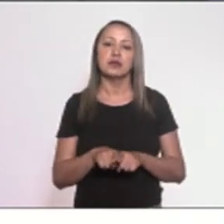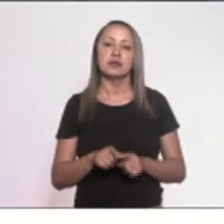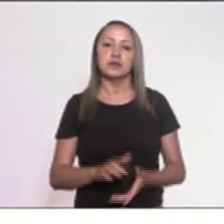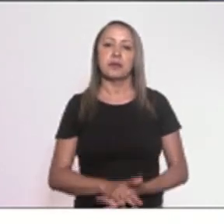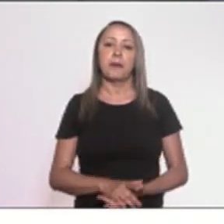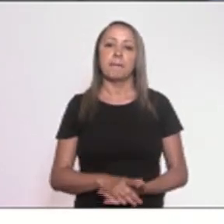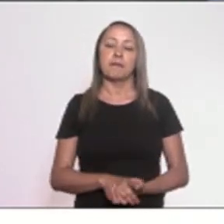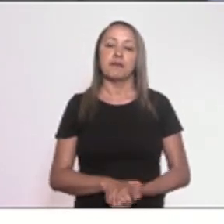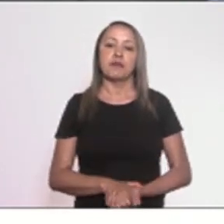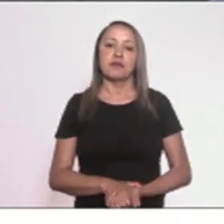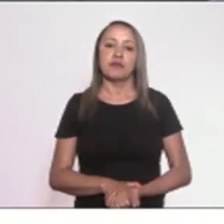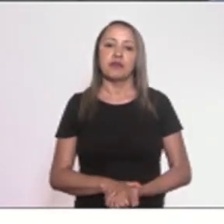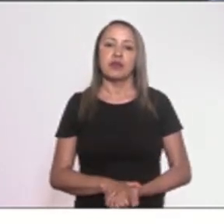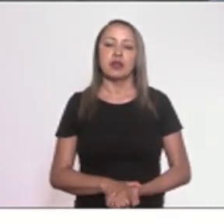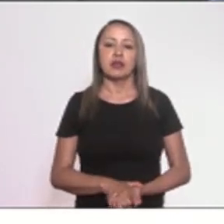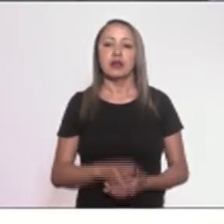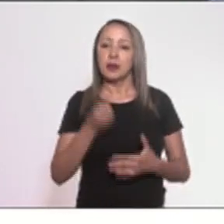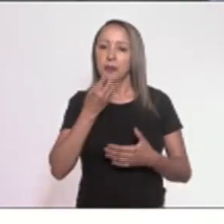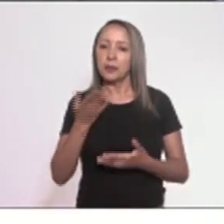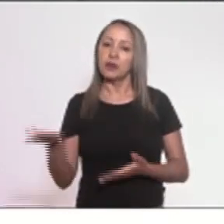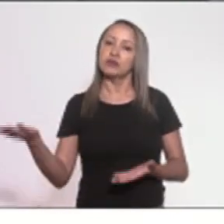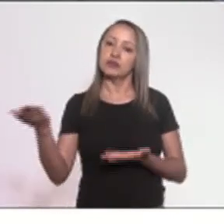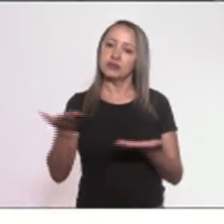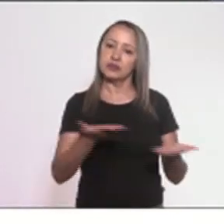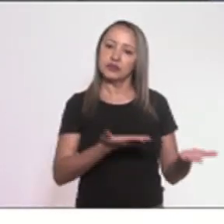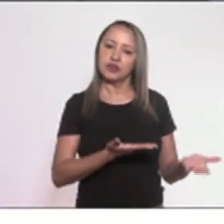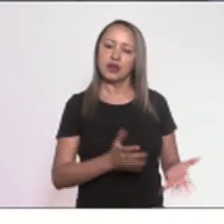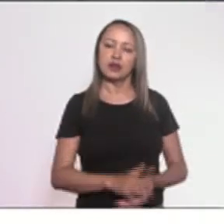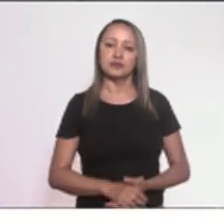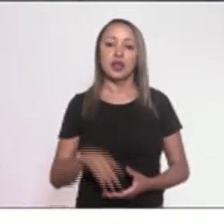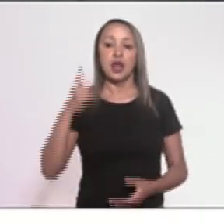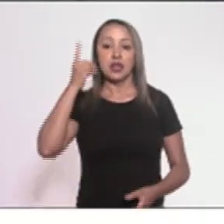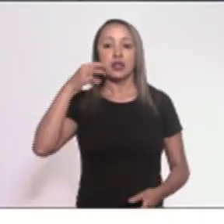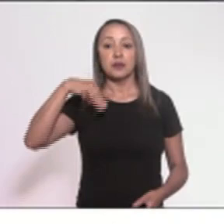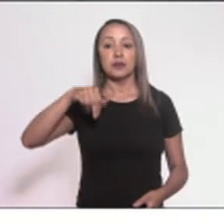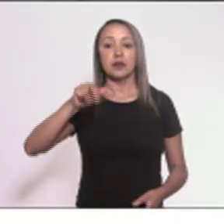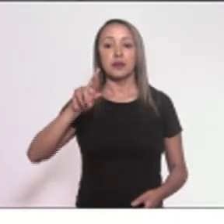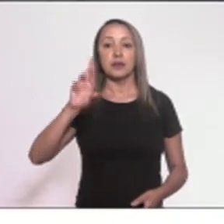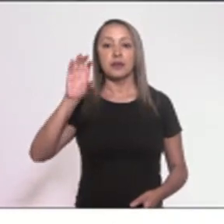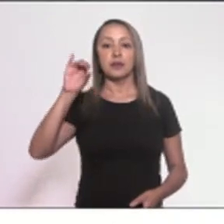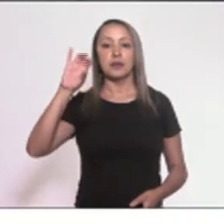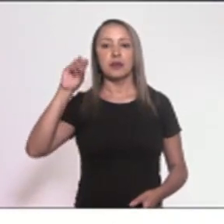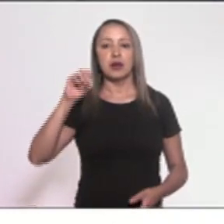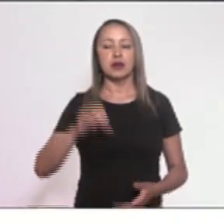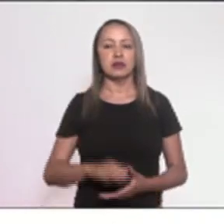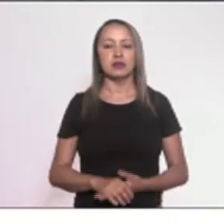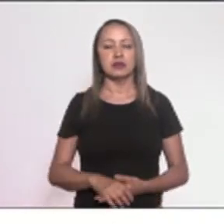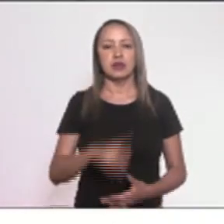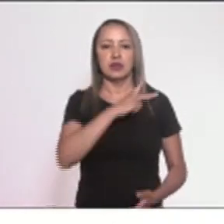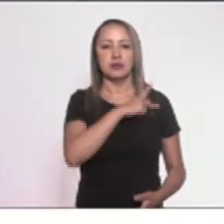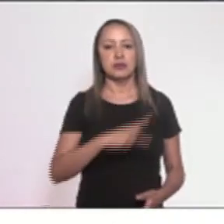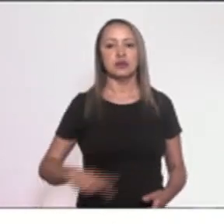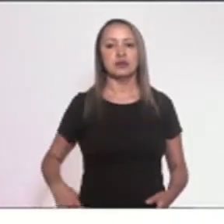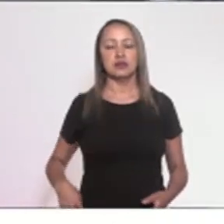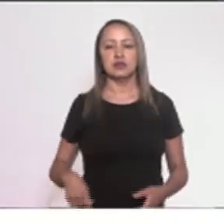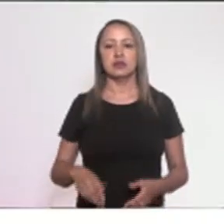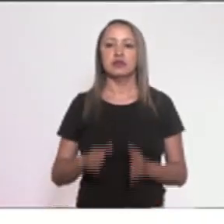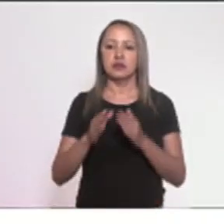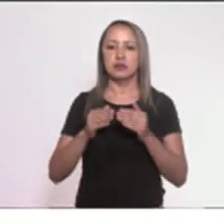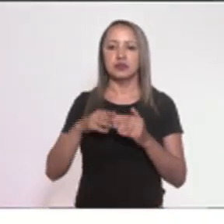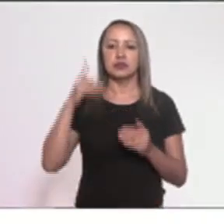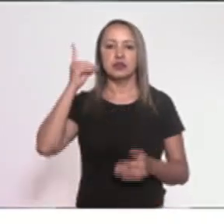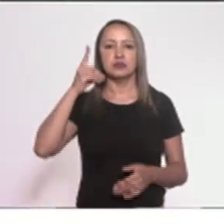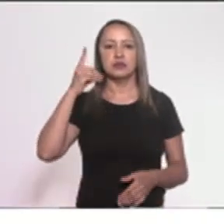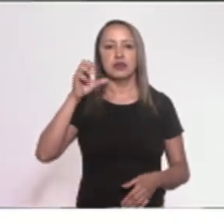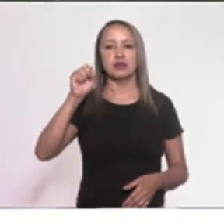PL. Sejam bem-vindas. Deputado Márcio Pacheco. Senhor presidente, eu vou designar o deputado doutor Serginho